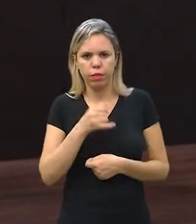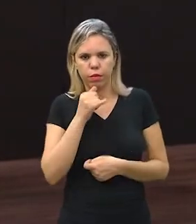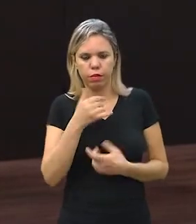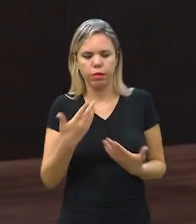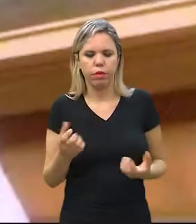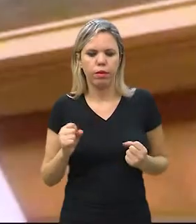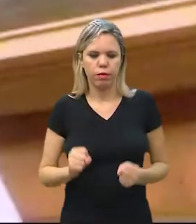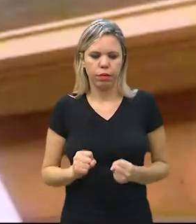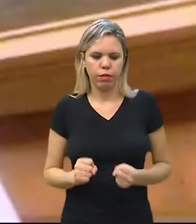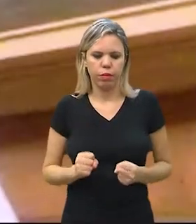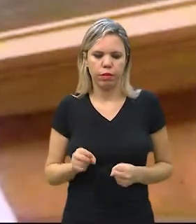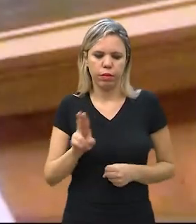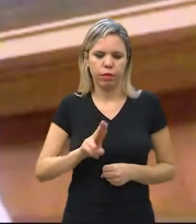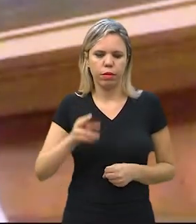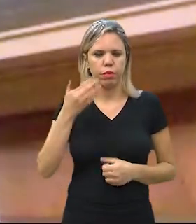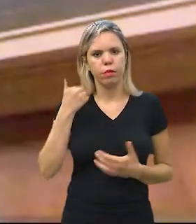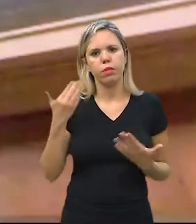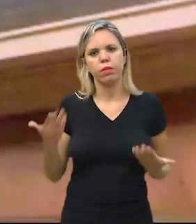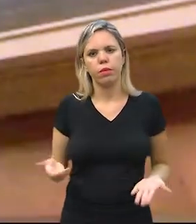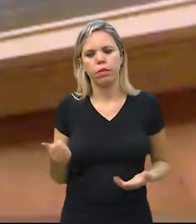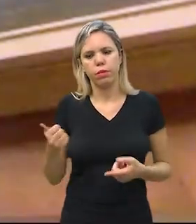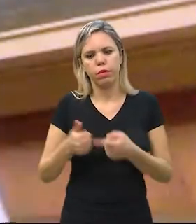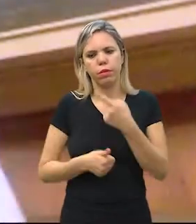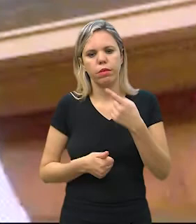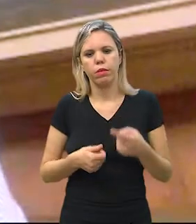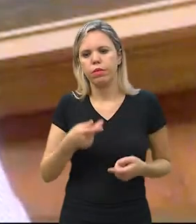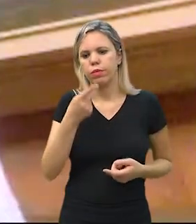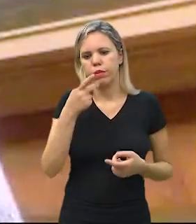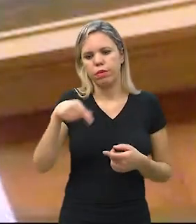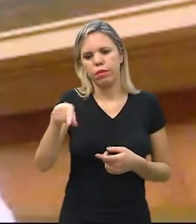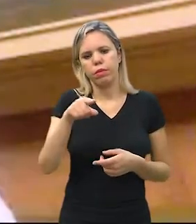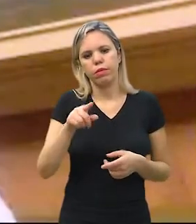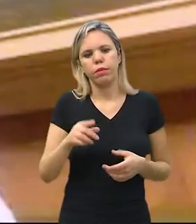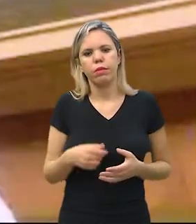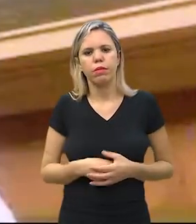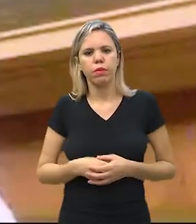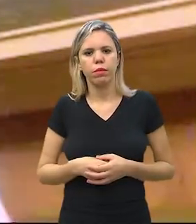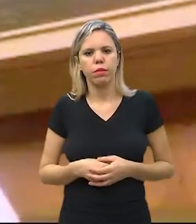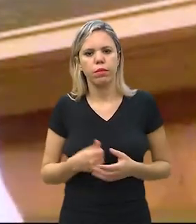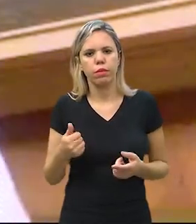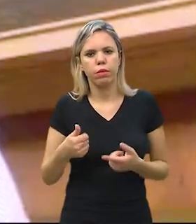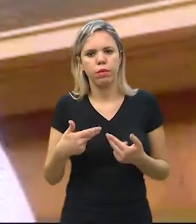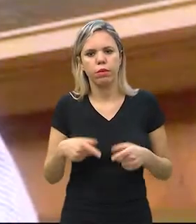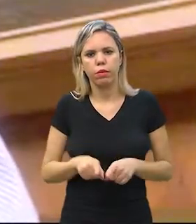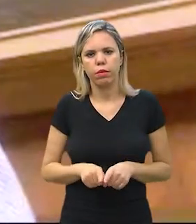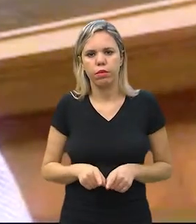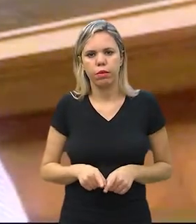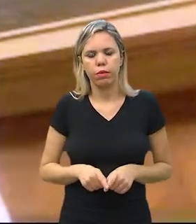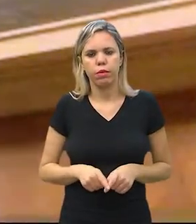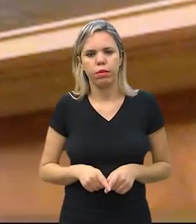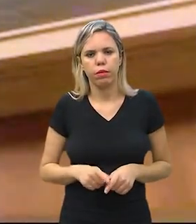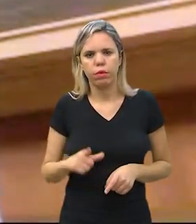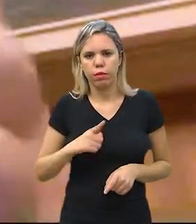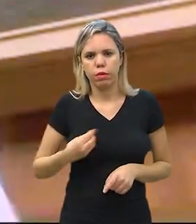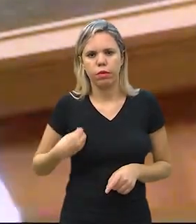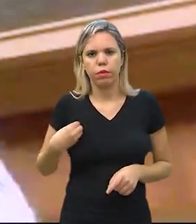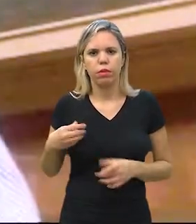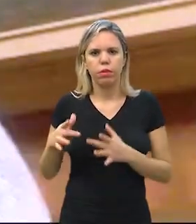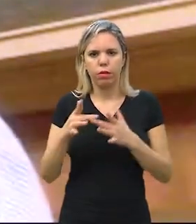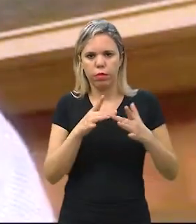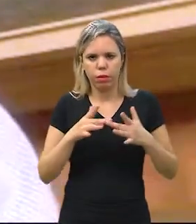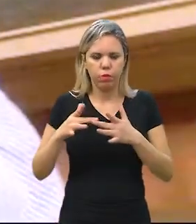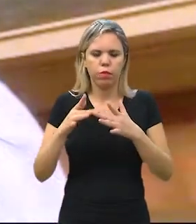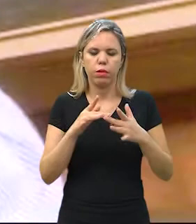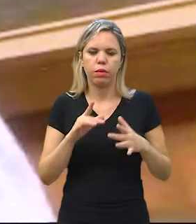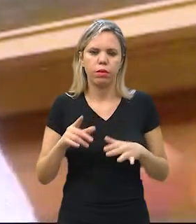gente pode utilizar, né? Mas a primeira, eu diria para vocês o seguinte, a primeira coisa, existem redes